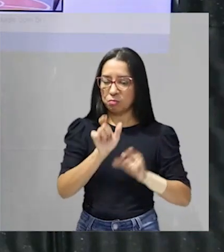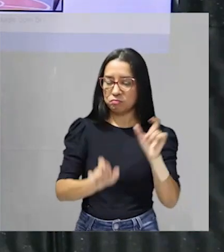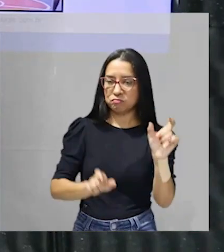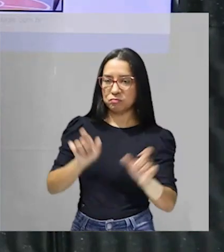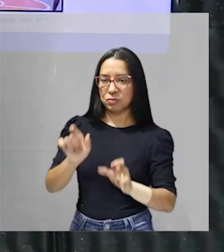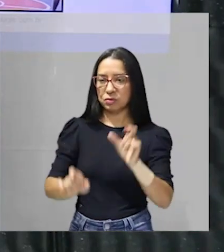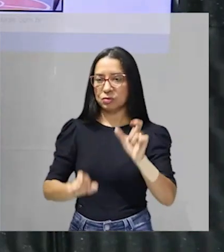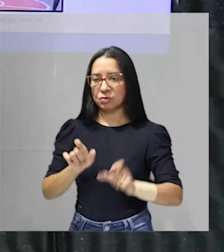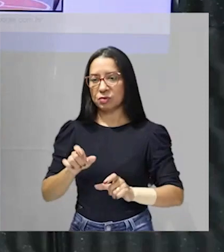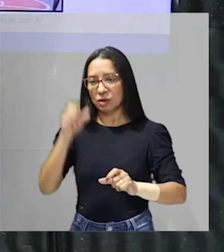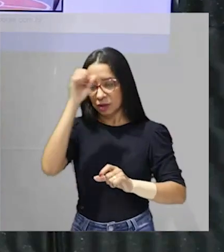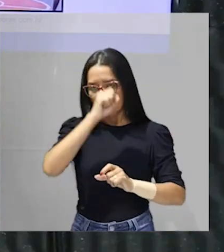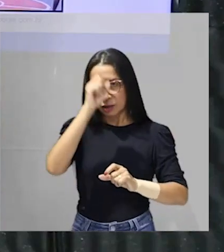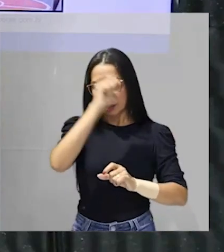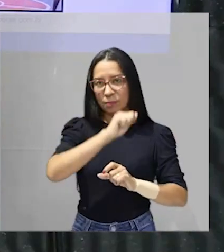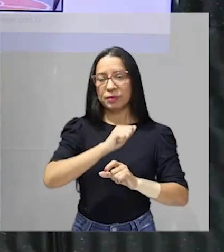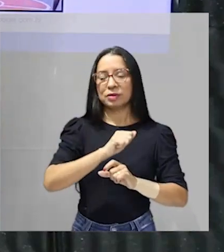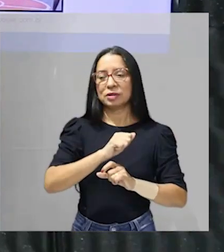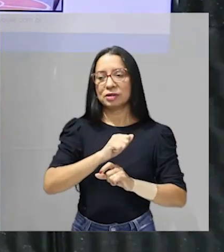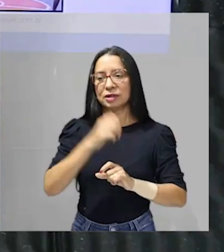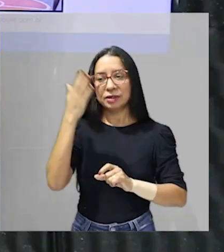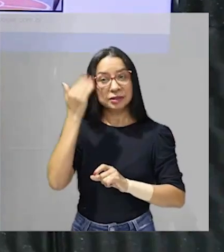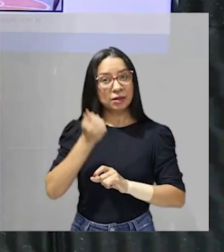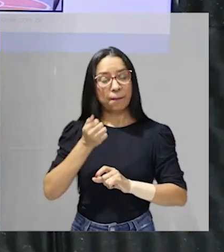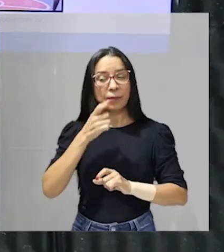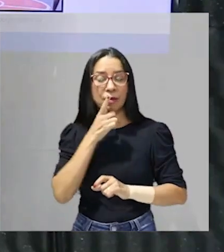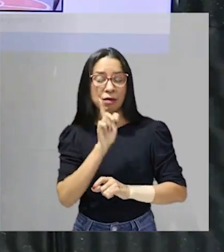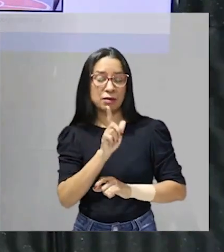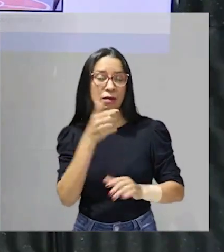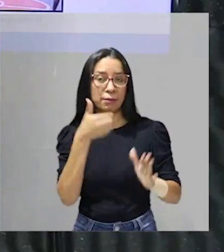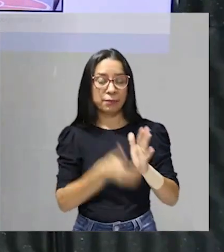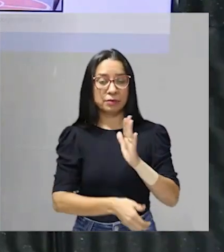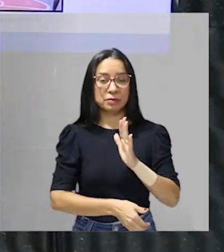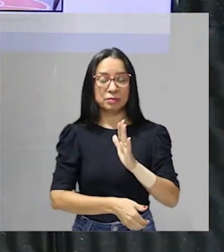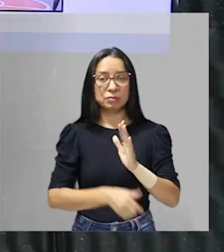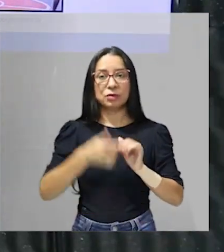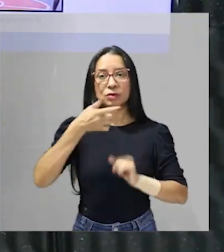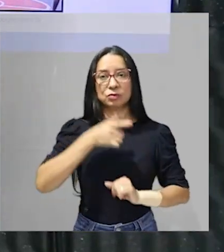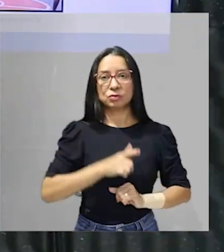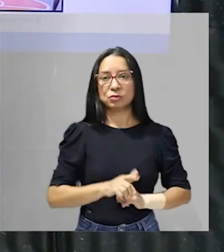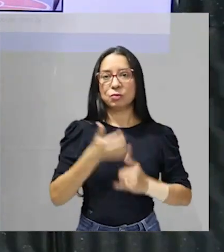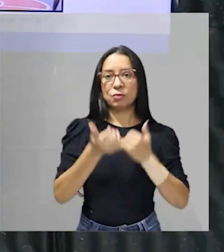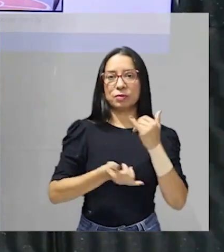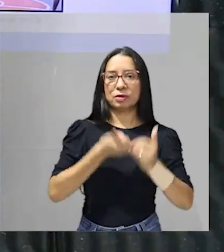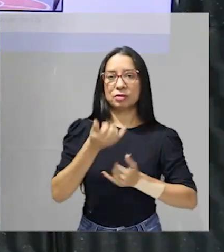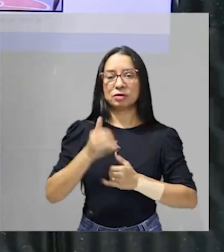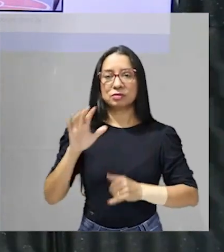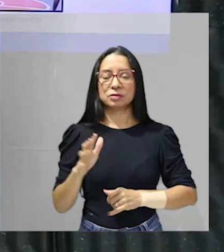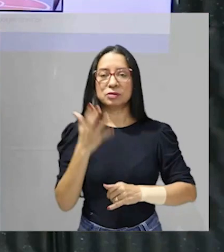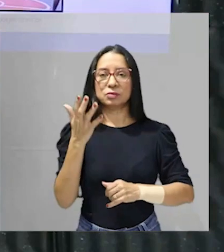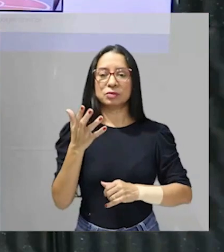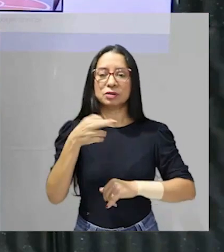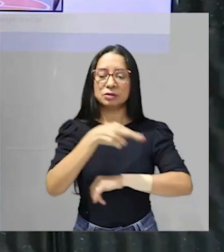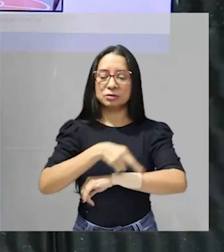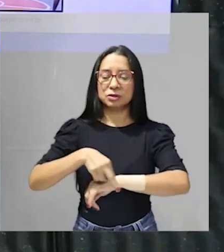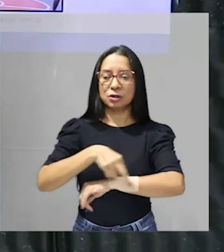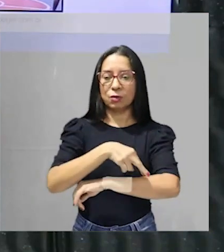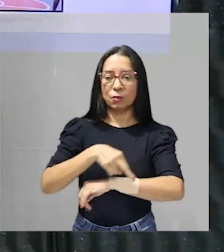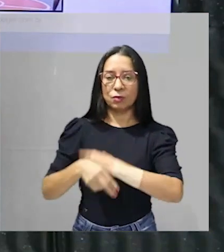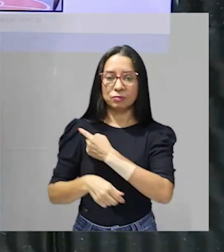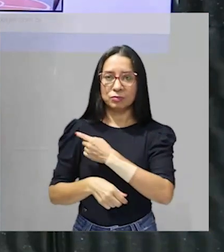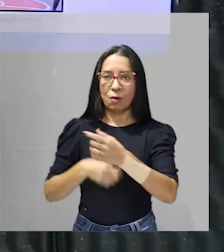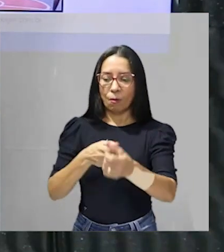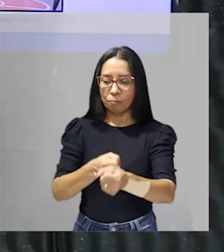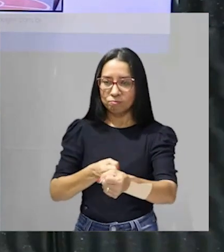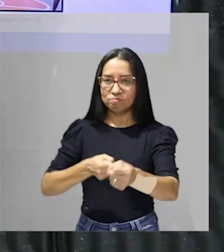e derrotas tá aqui mais uma vez brincadeiras que acontecem na rua tá aqui ó um cabo de